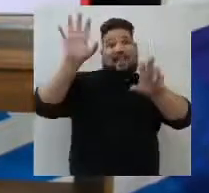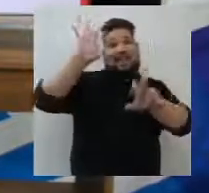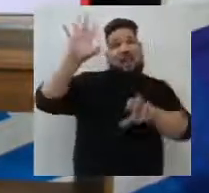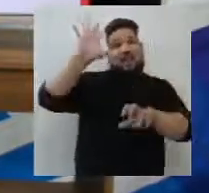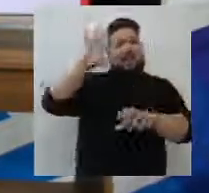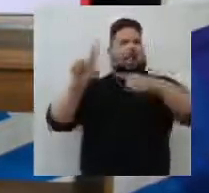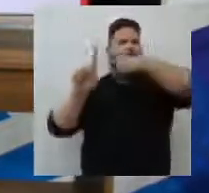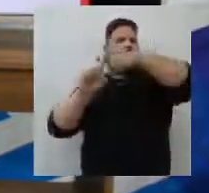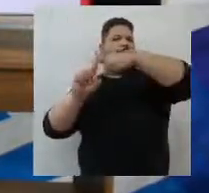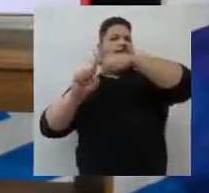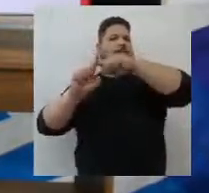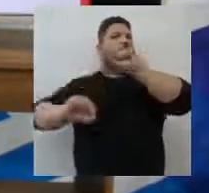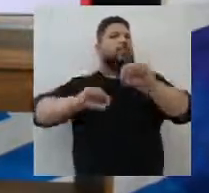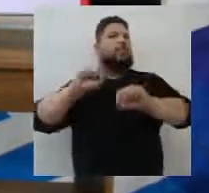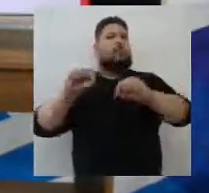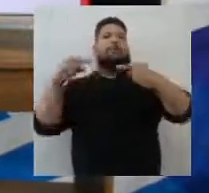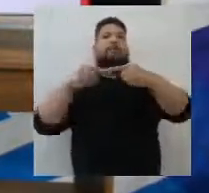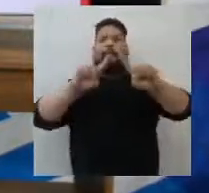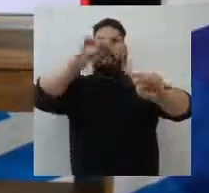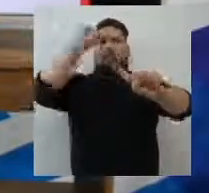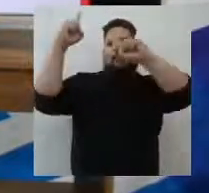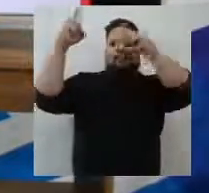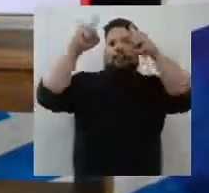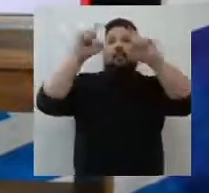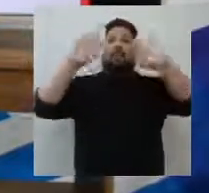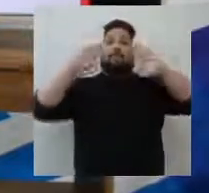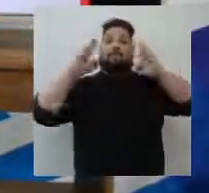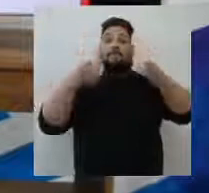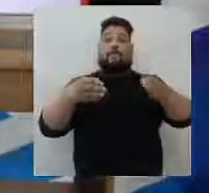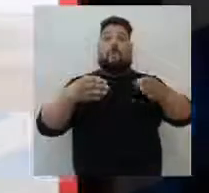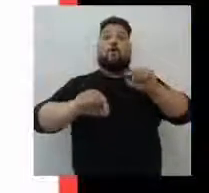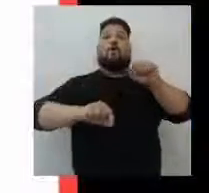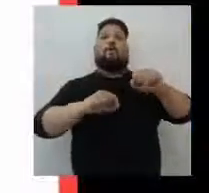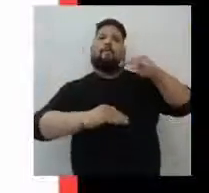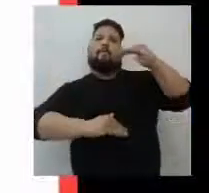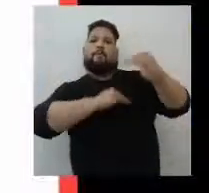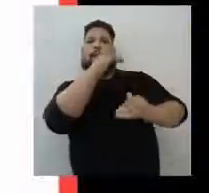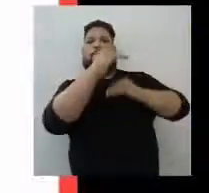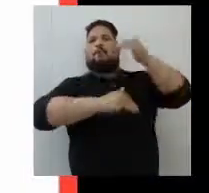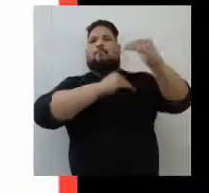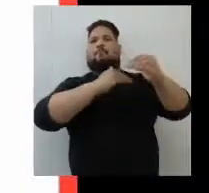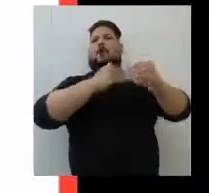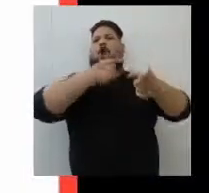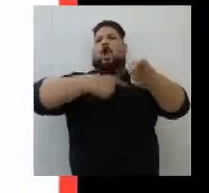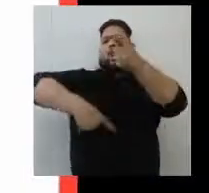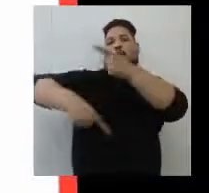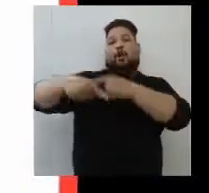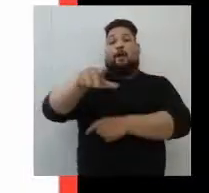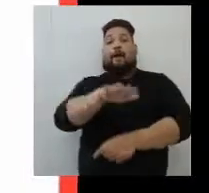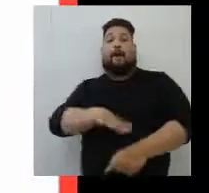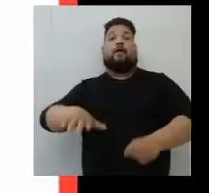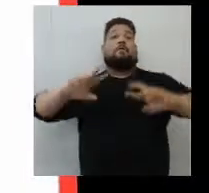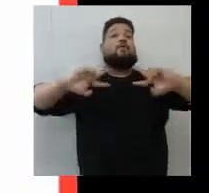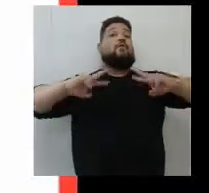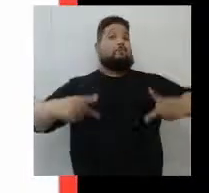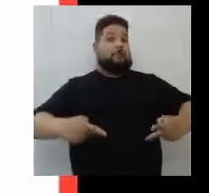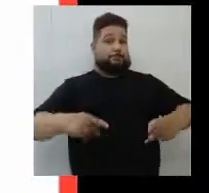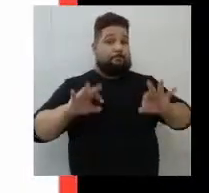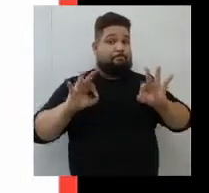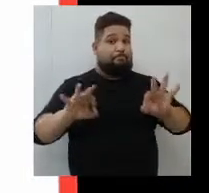tinha ideais pautados principalmente no progresso contínuo da humanidade. Tá